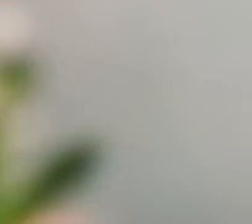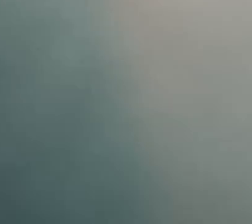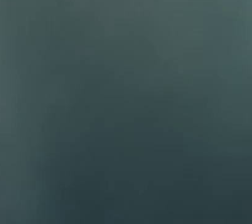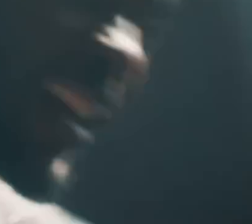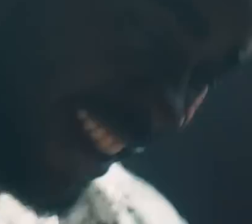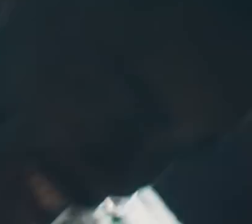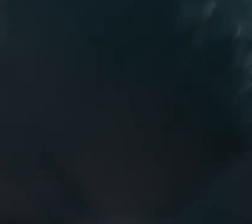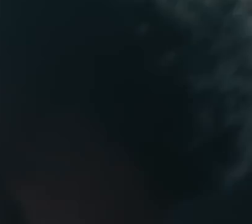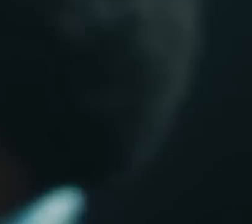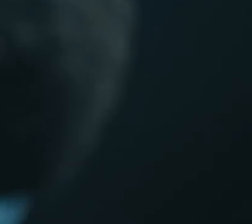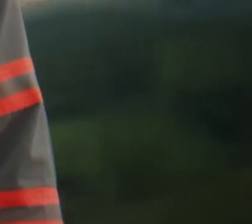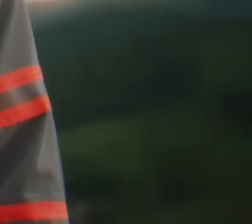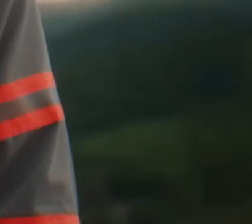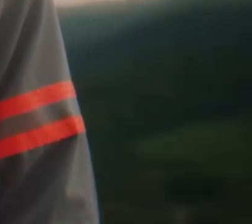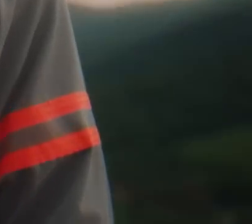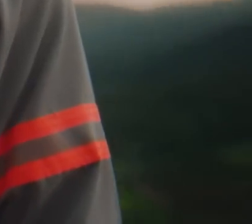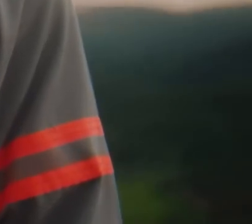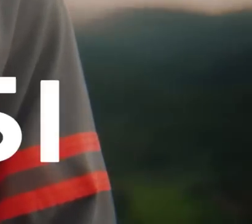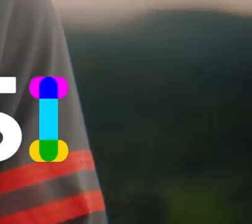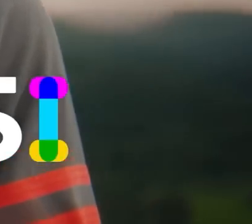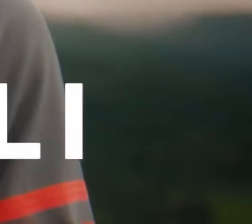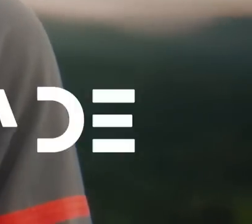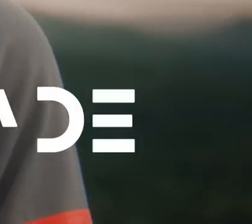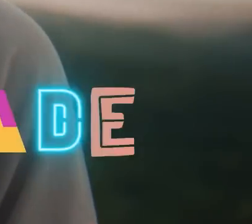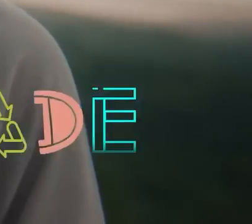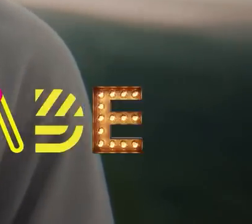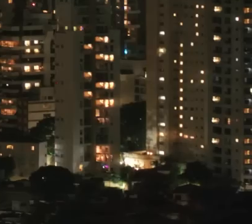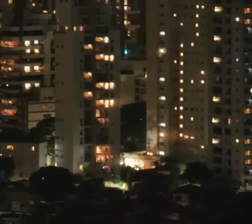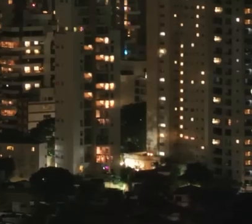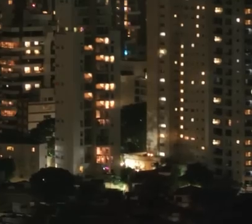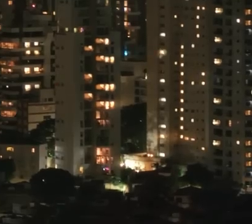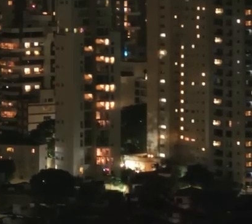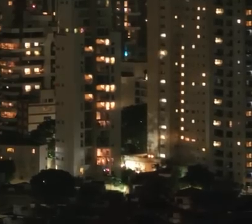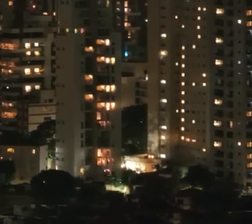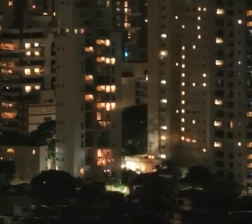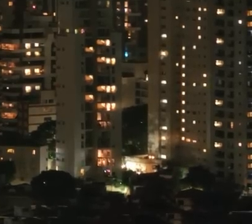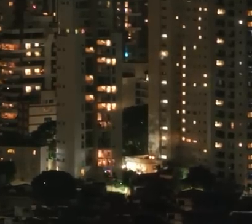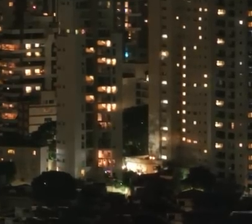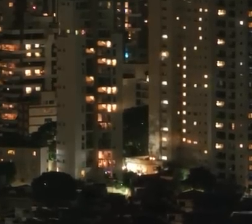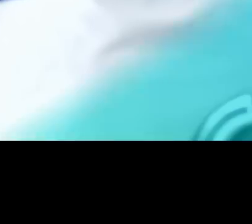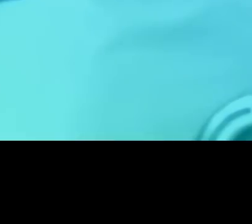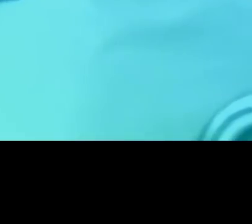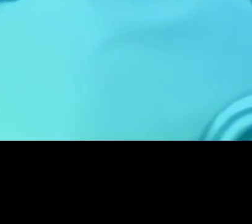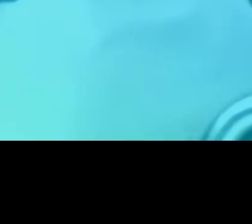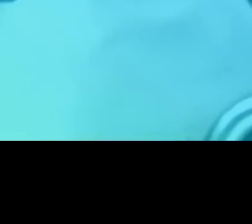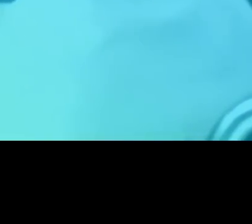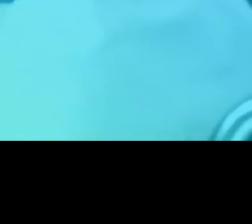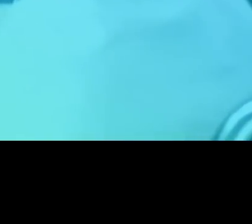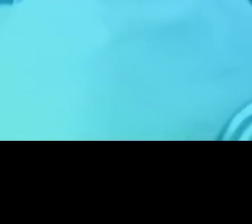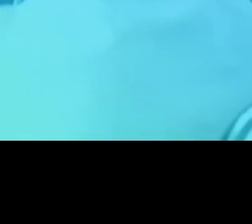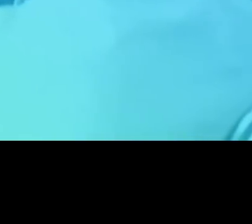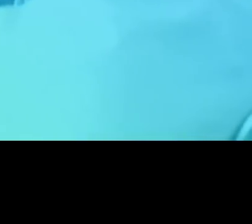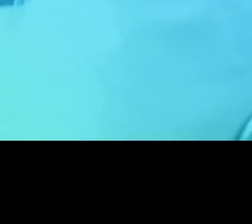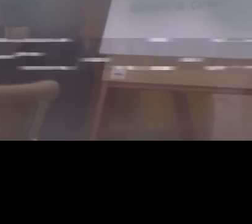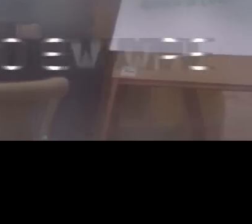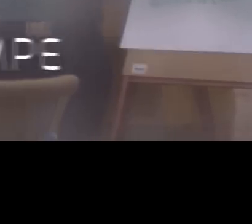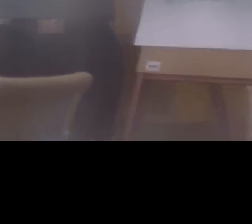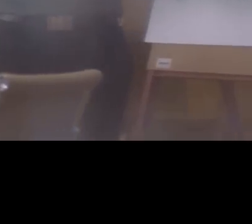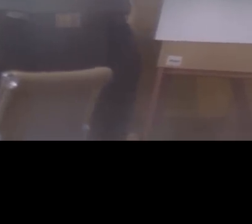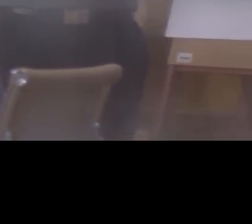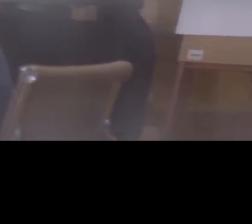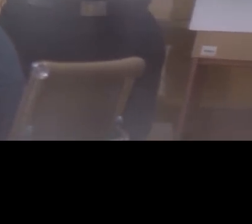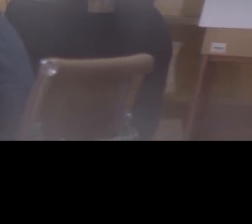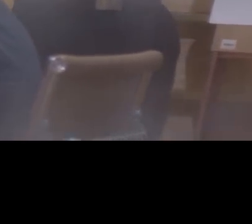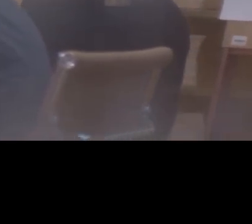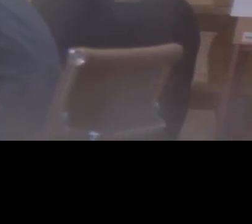tenta a gente produzidade Eletrobras conheça Algar Telecom uma empresa